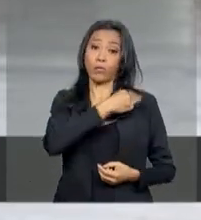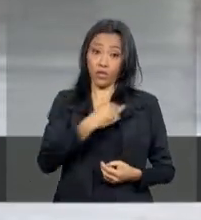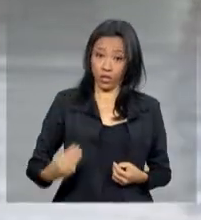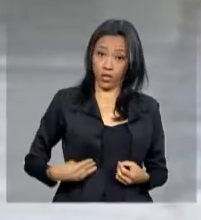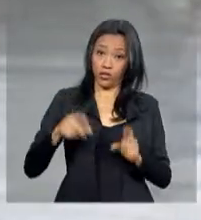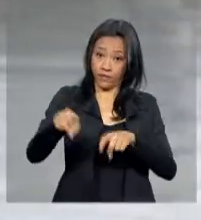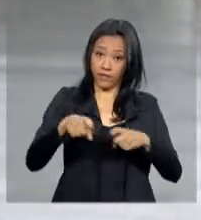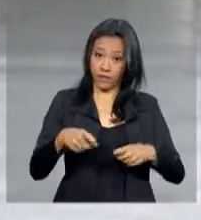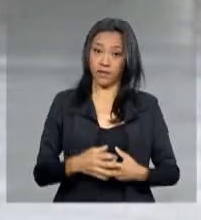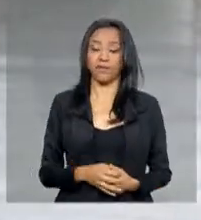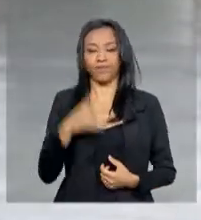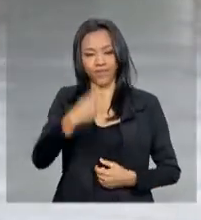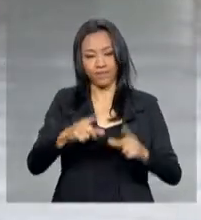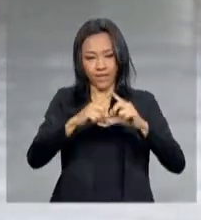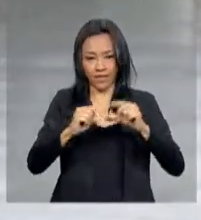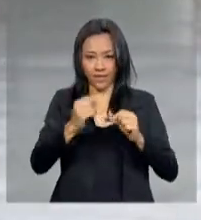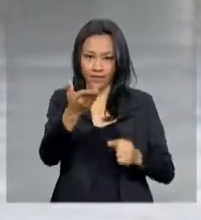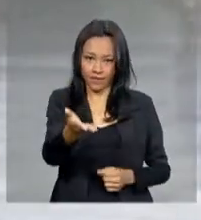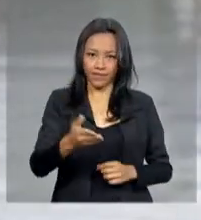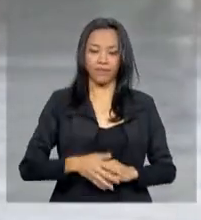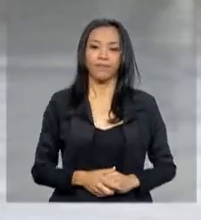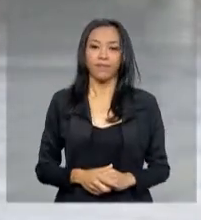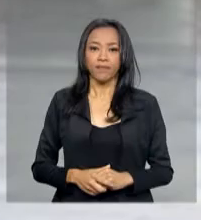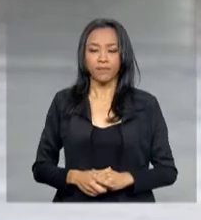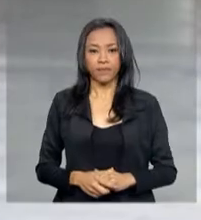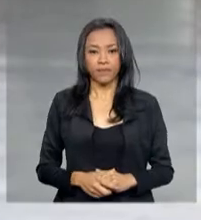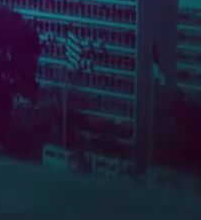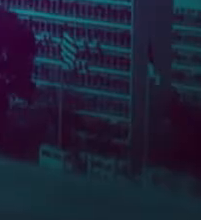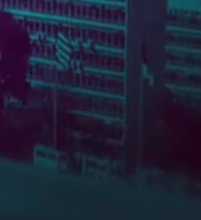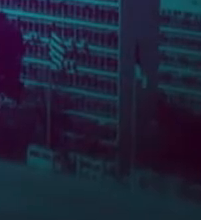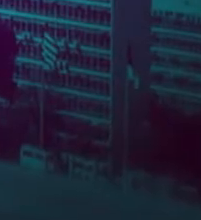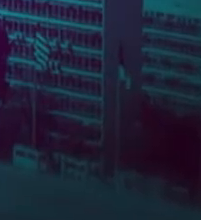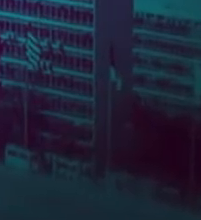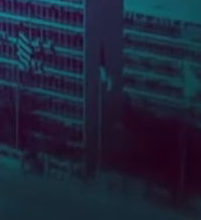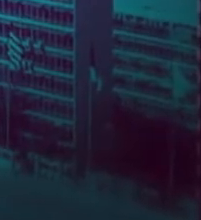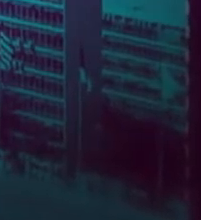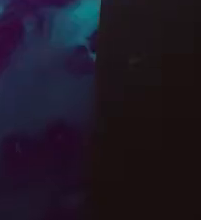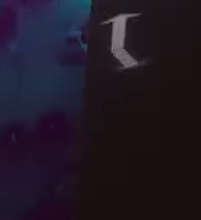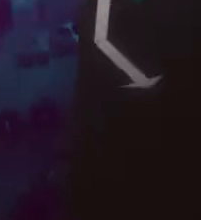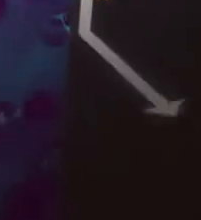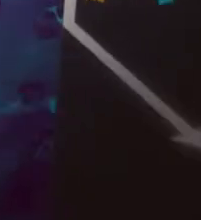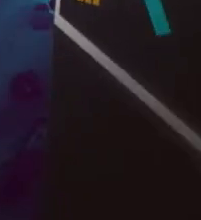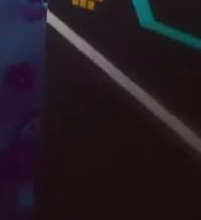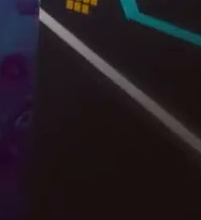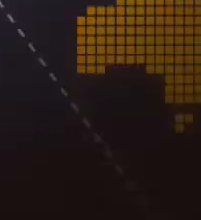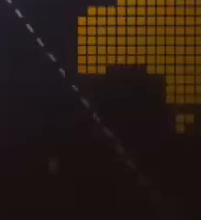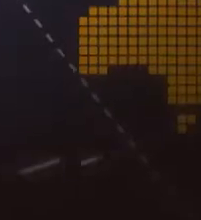Receita Federal. De Brasília, Cleide Lopes.